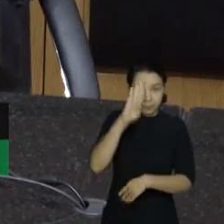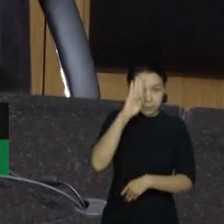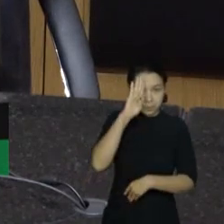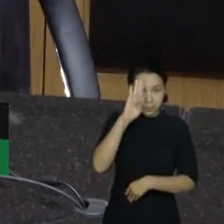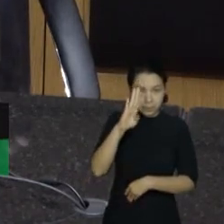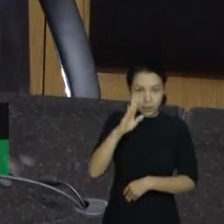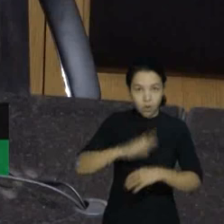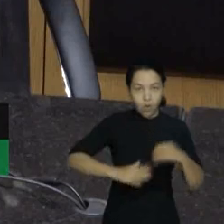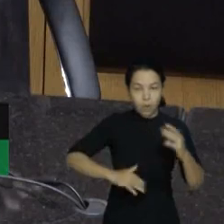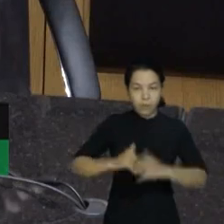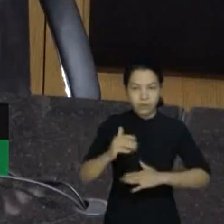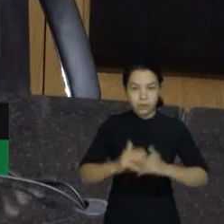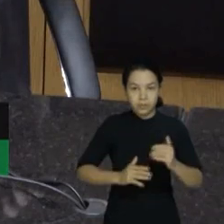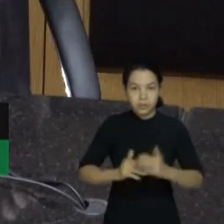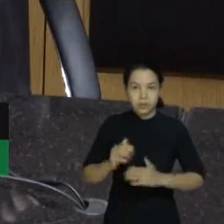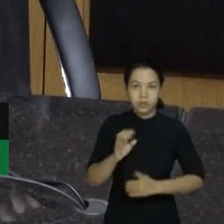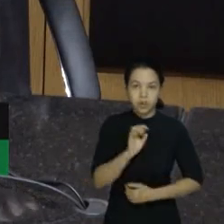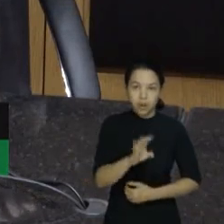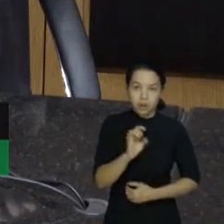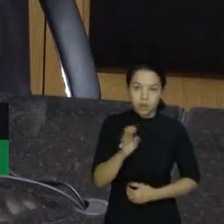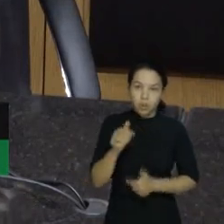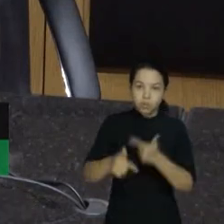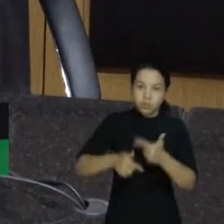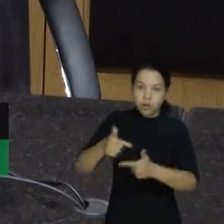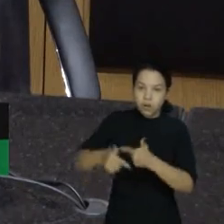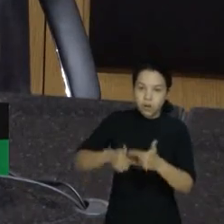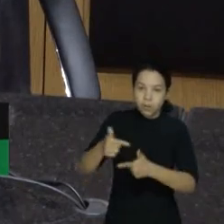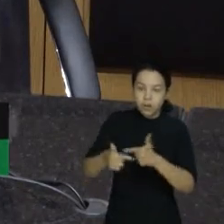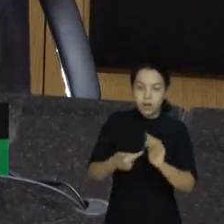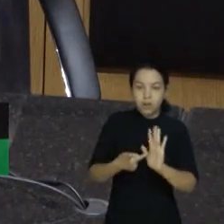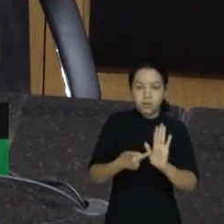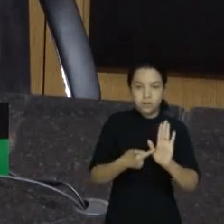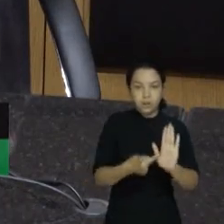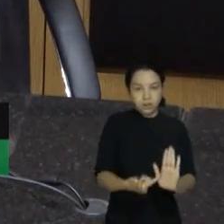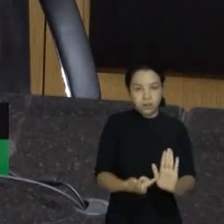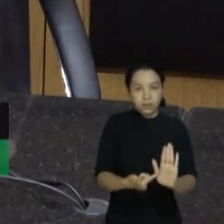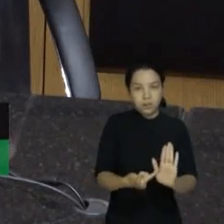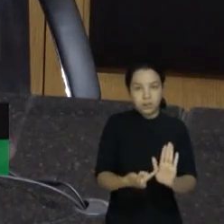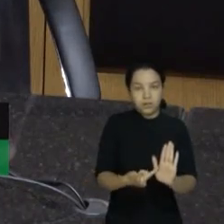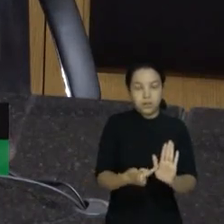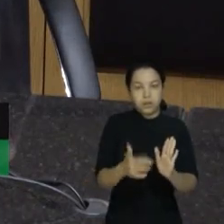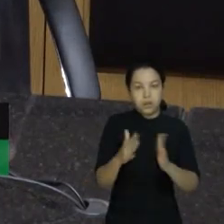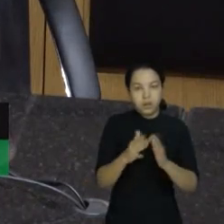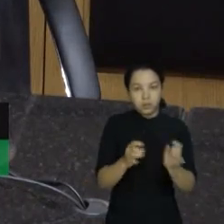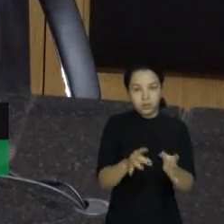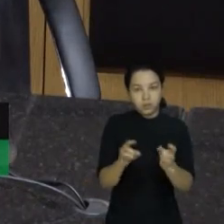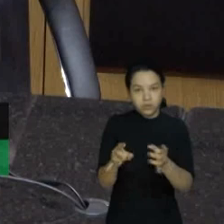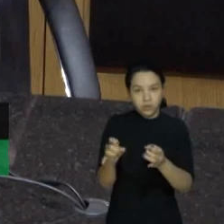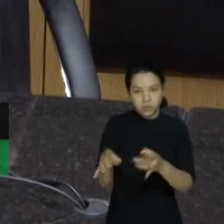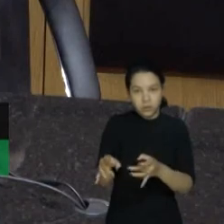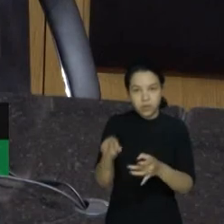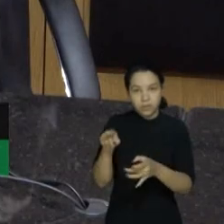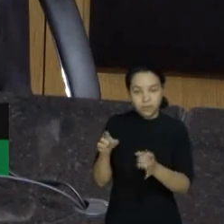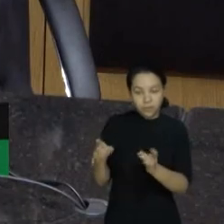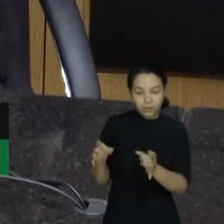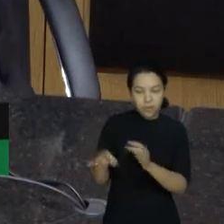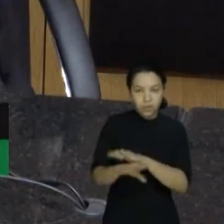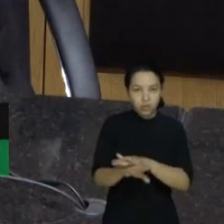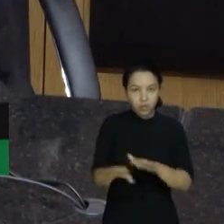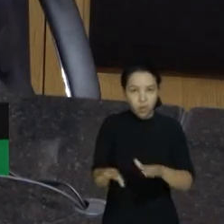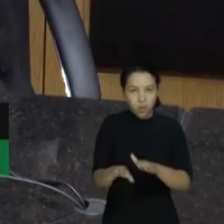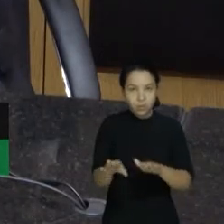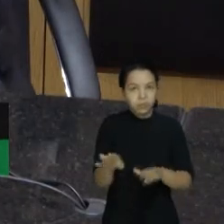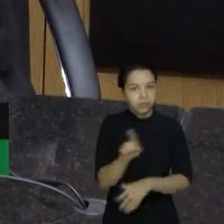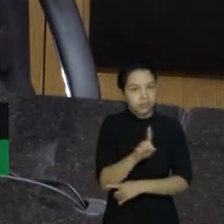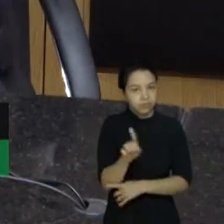que cada corretor trabalha e se apresenta aos seus clientes, não só aquele que vende, mas especialmente ao